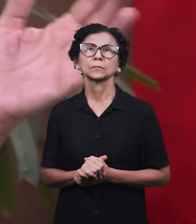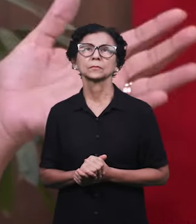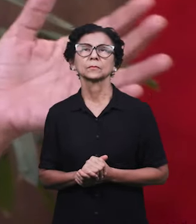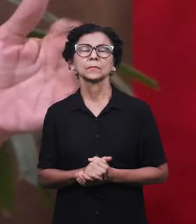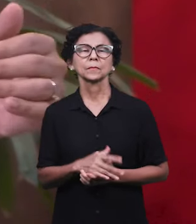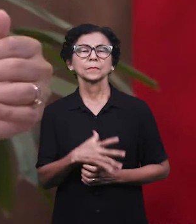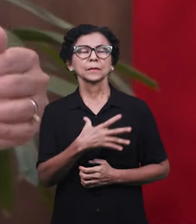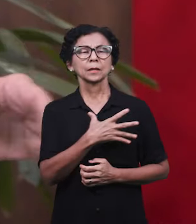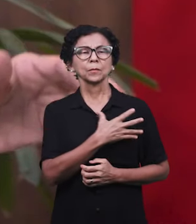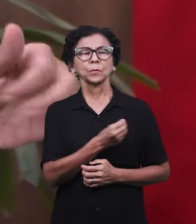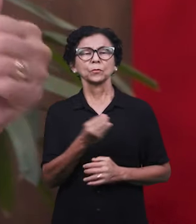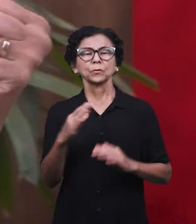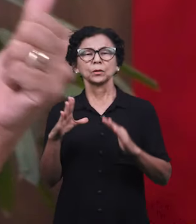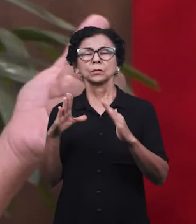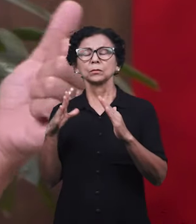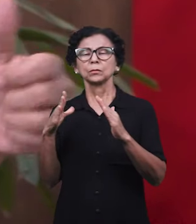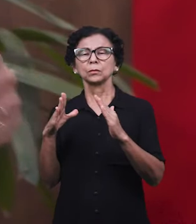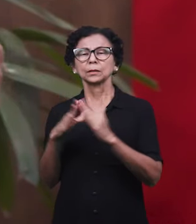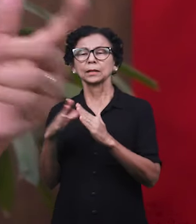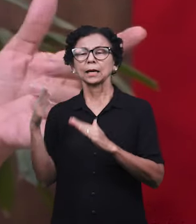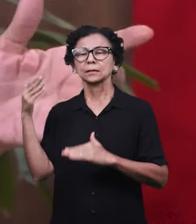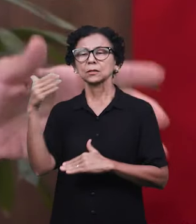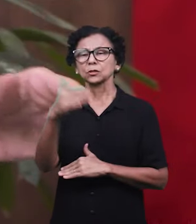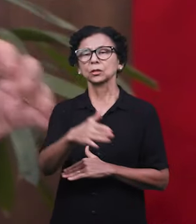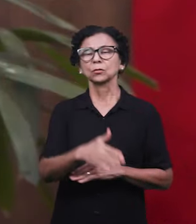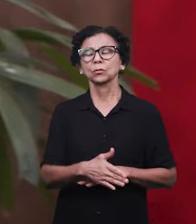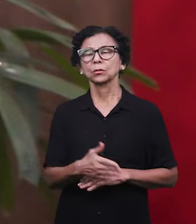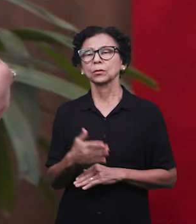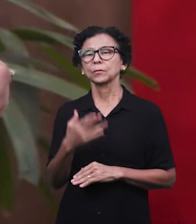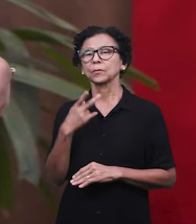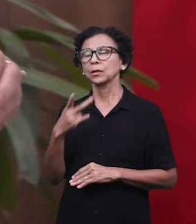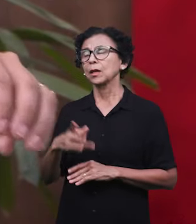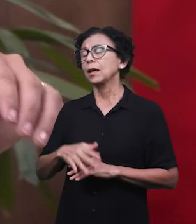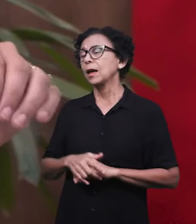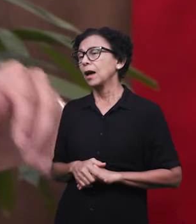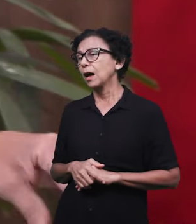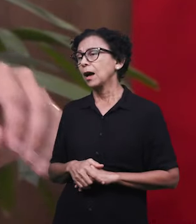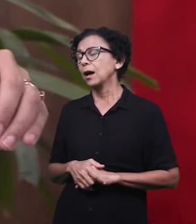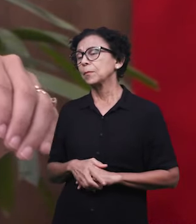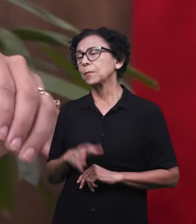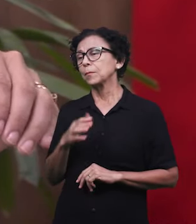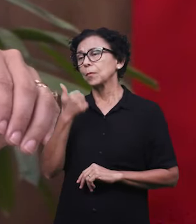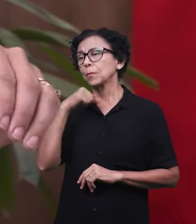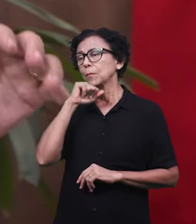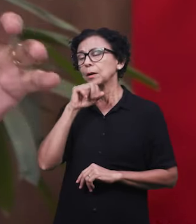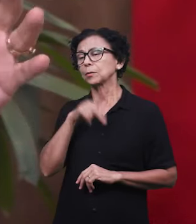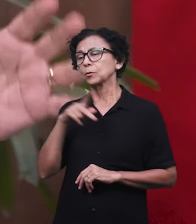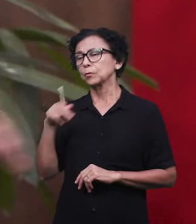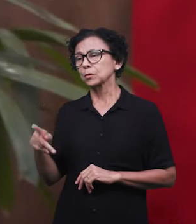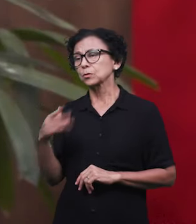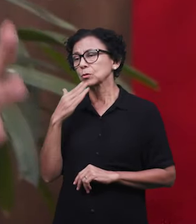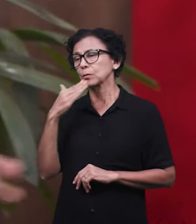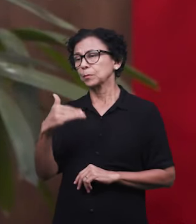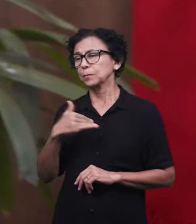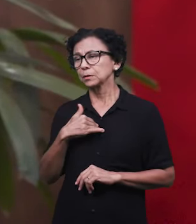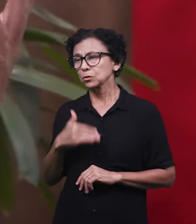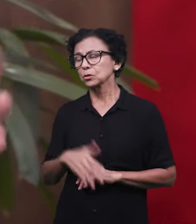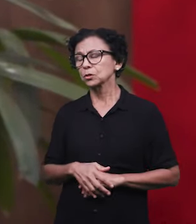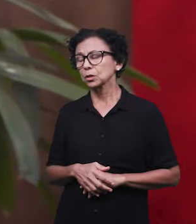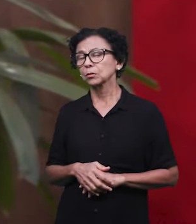a respeito do universo e assistir o filme Era do Gelo, Minions, né? Eu falei, ah, isso é bacana, vamos assistir juntos e tal. Porque ele mistura,